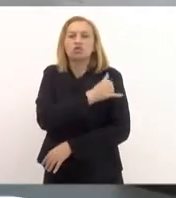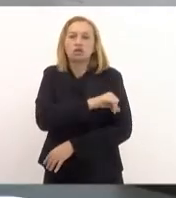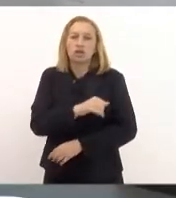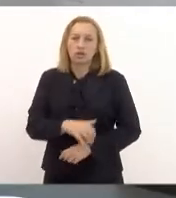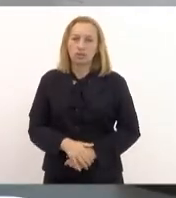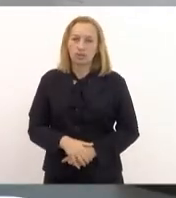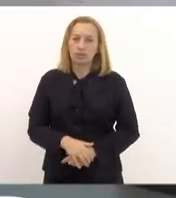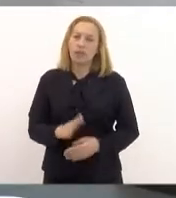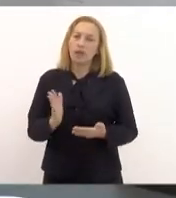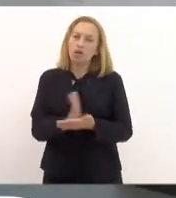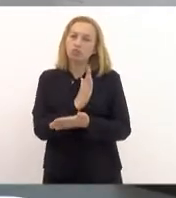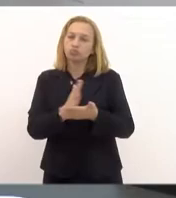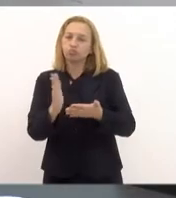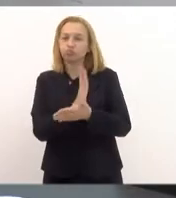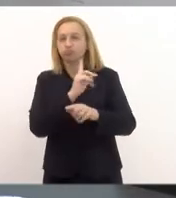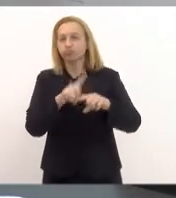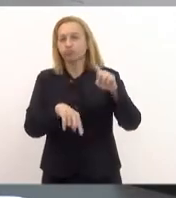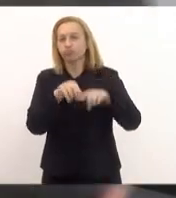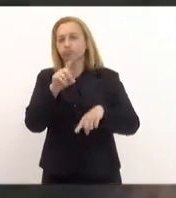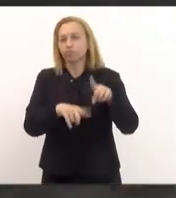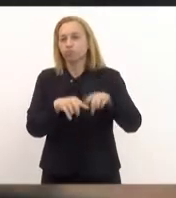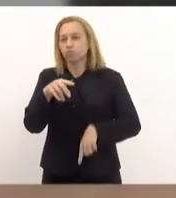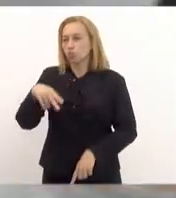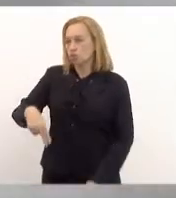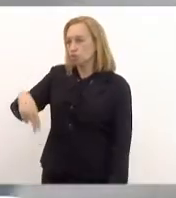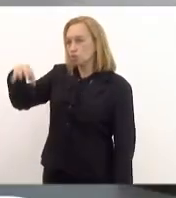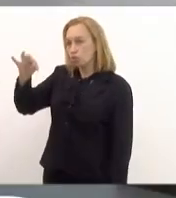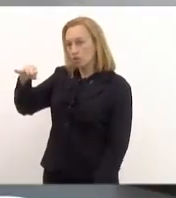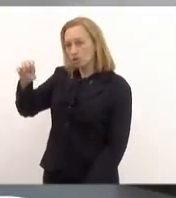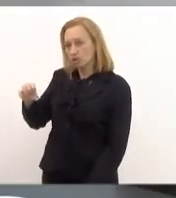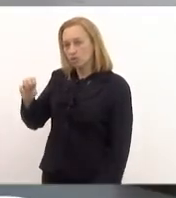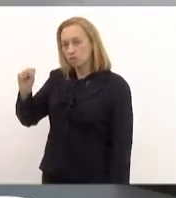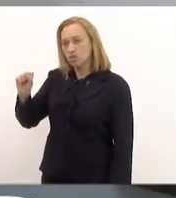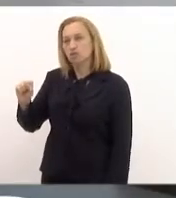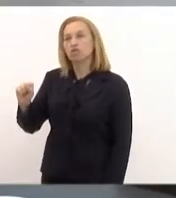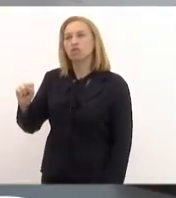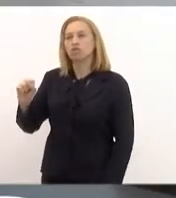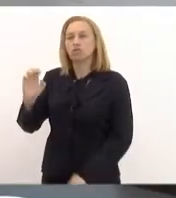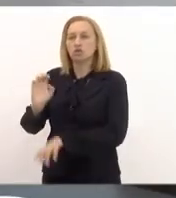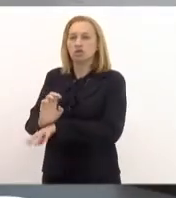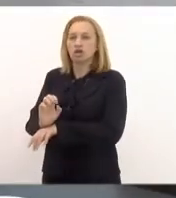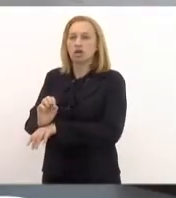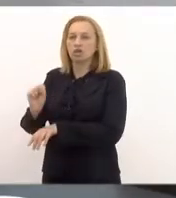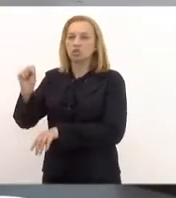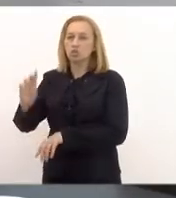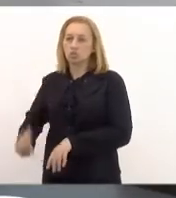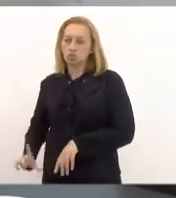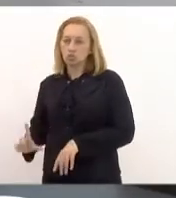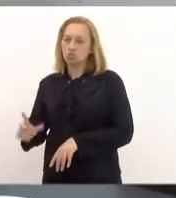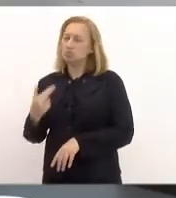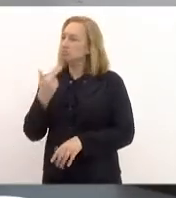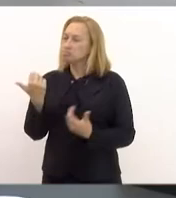determinados produtos do norte do estado para chegar no eixo sul não precisassem passar por dentro, né,